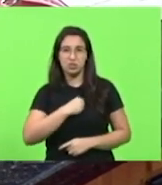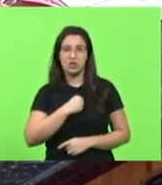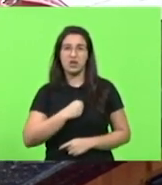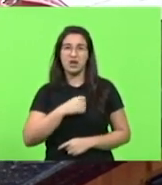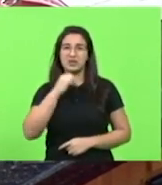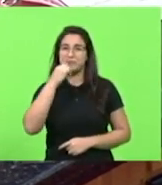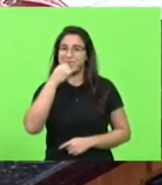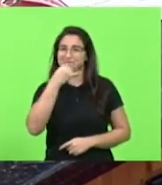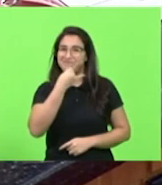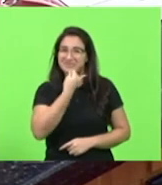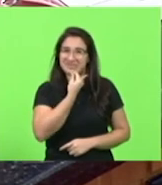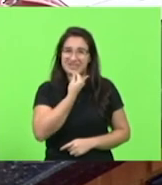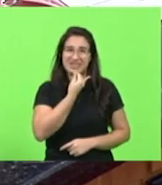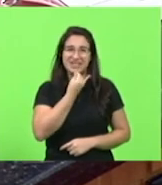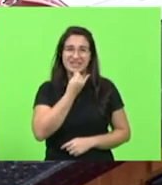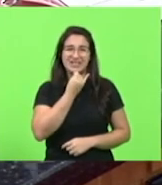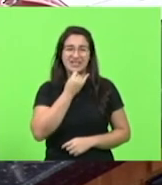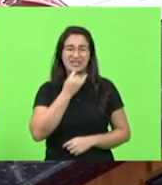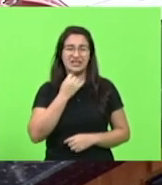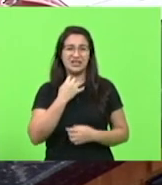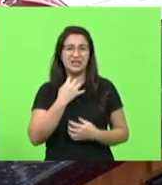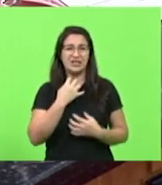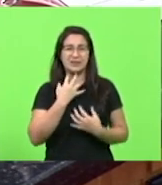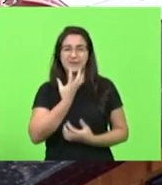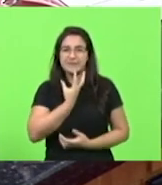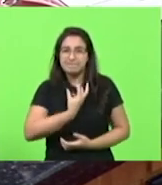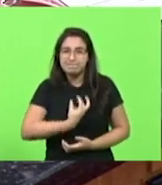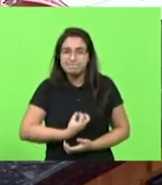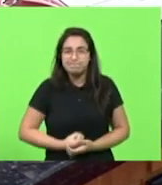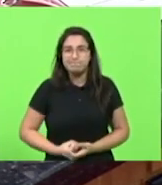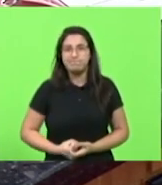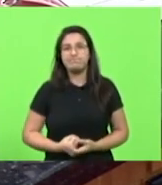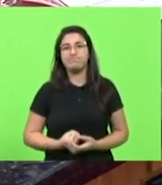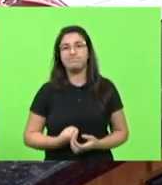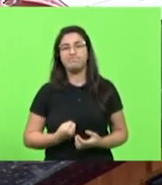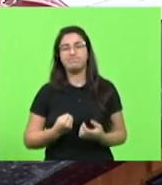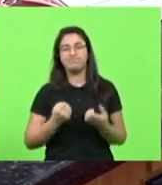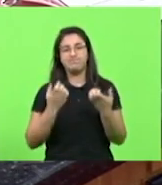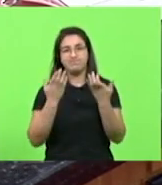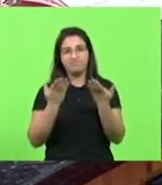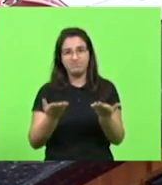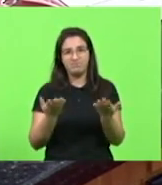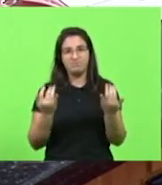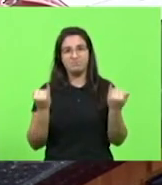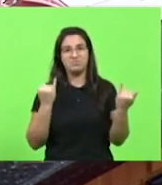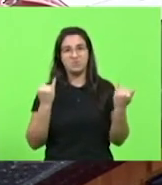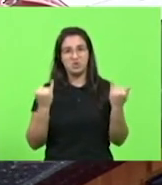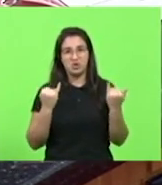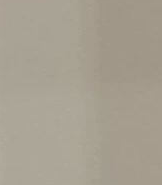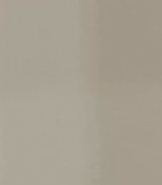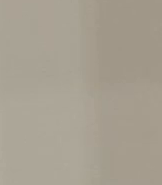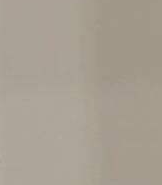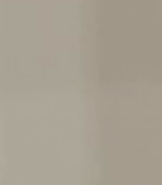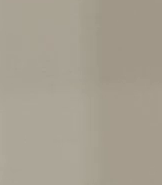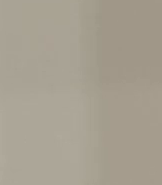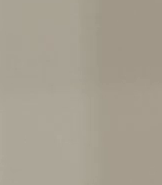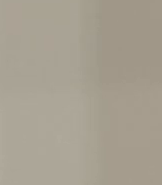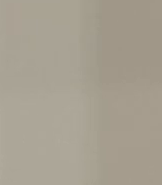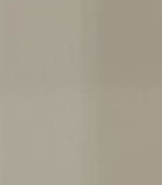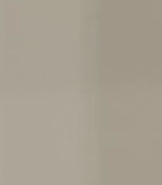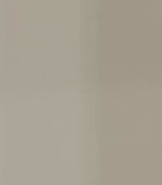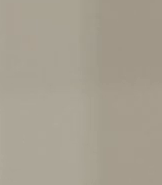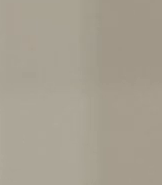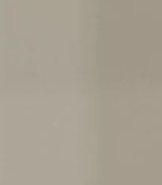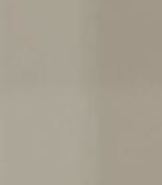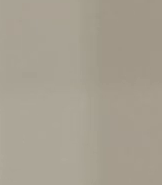triste, arrasado, chocado, entende? Com esse crime bárbaro. O presidente da